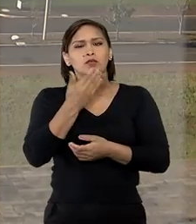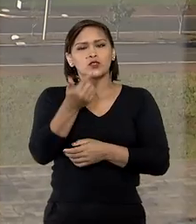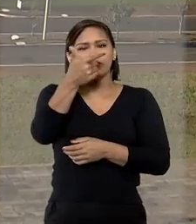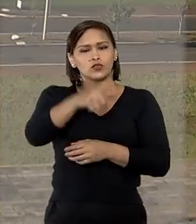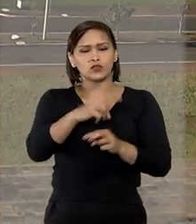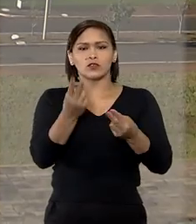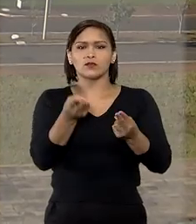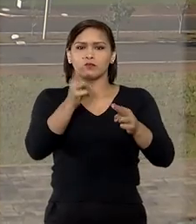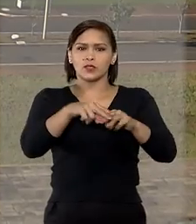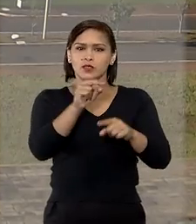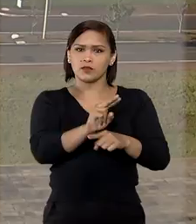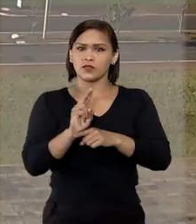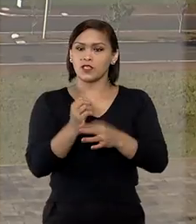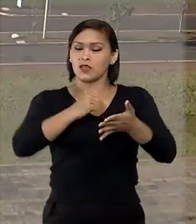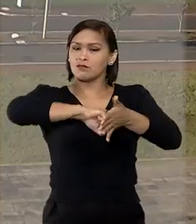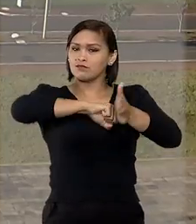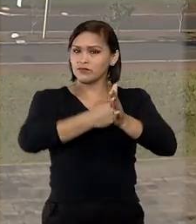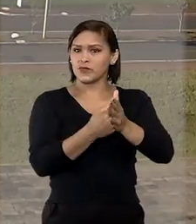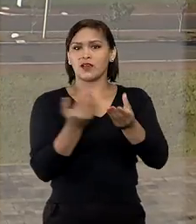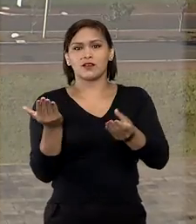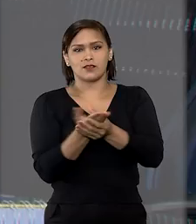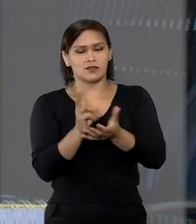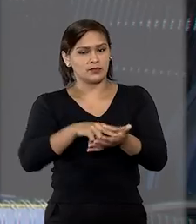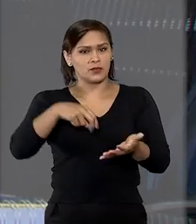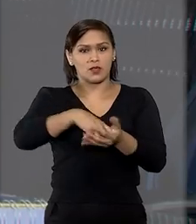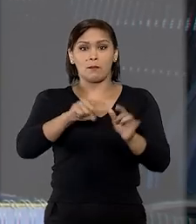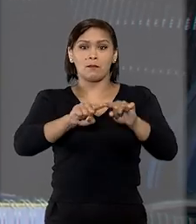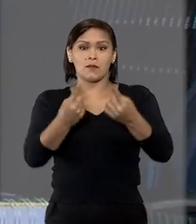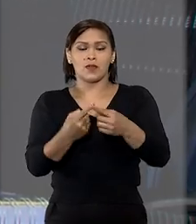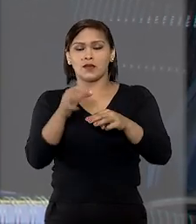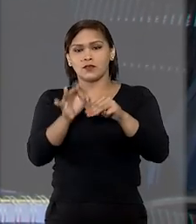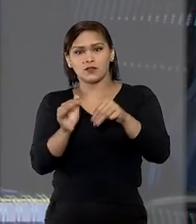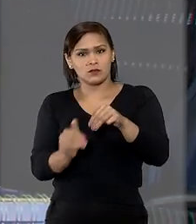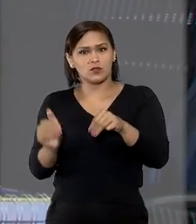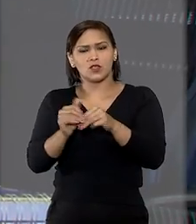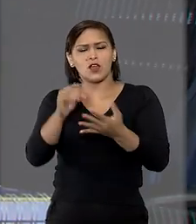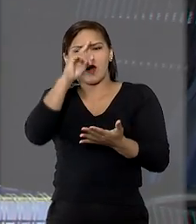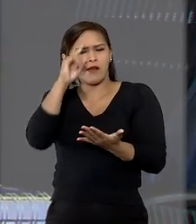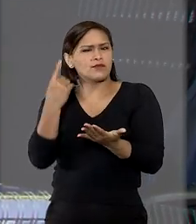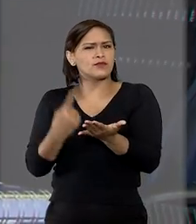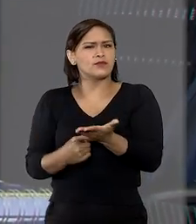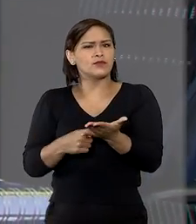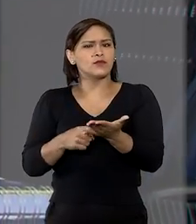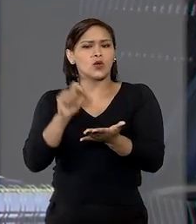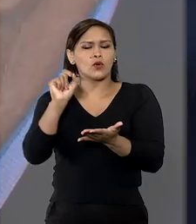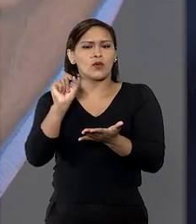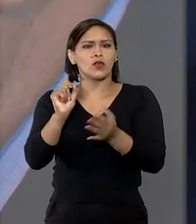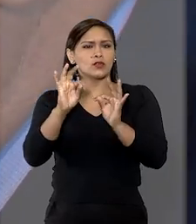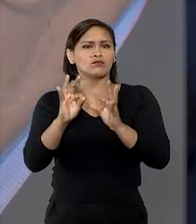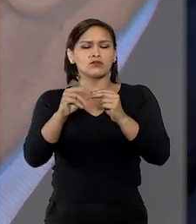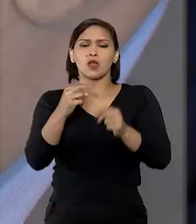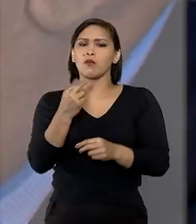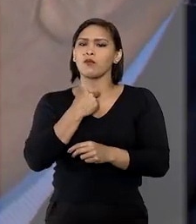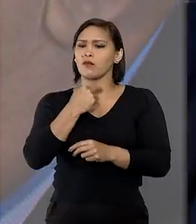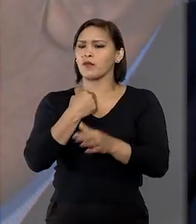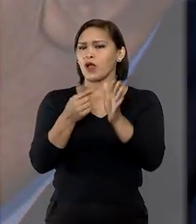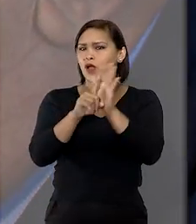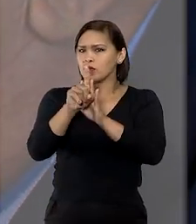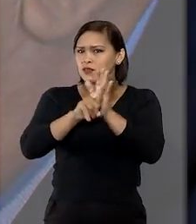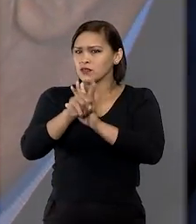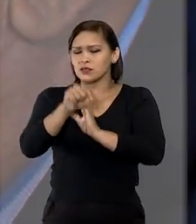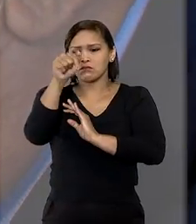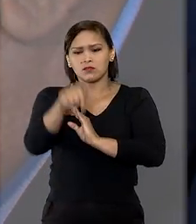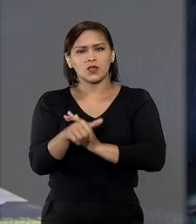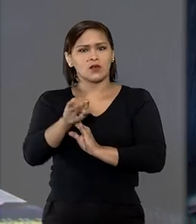revogar a prisão preventiva e trancar a ação penal porém o ministro Jorge Mussi afirmou que essas questões não podem ser